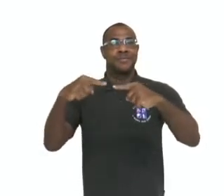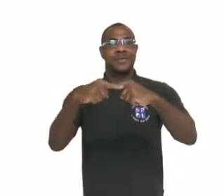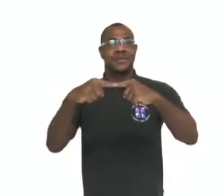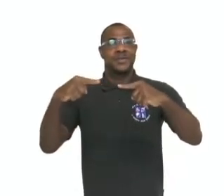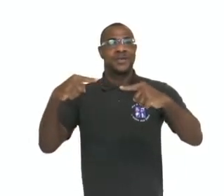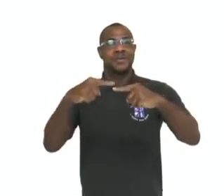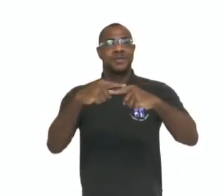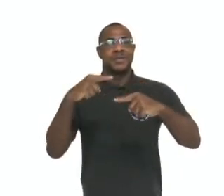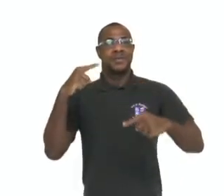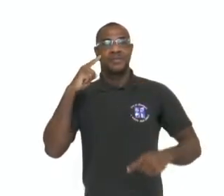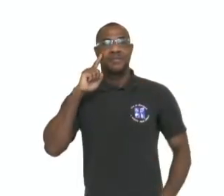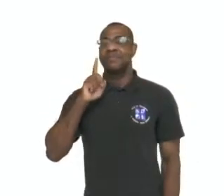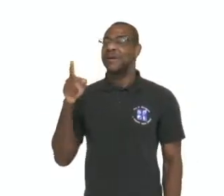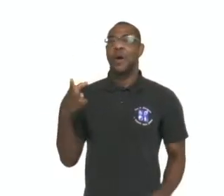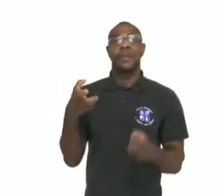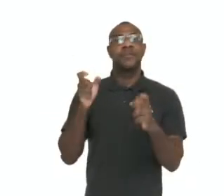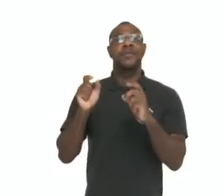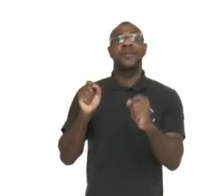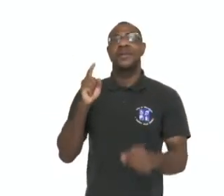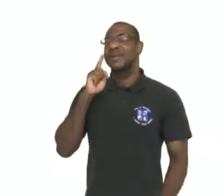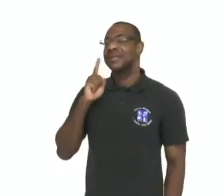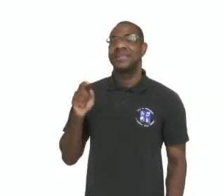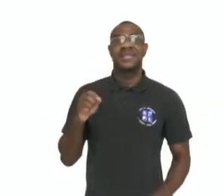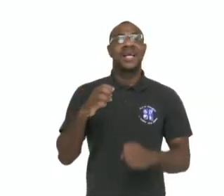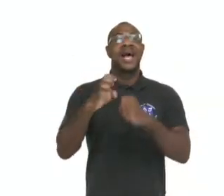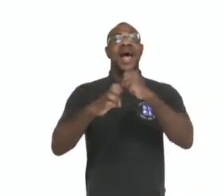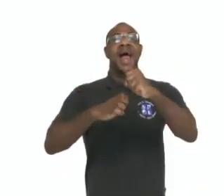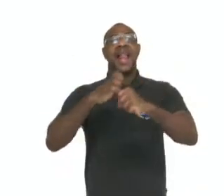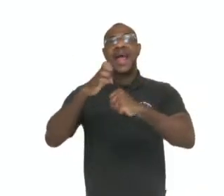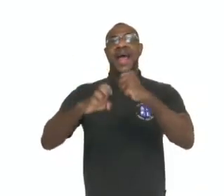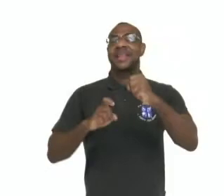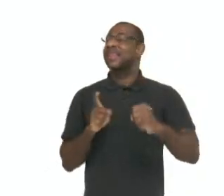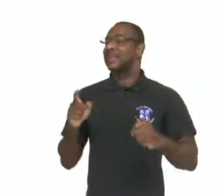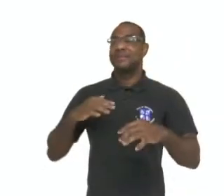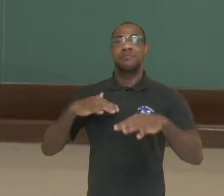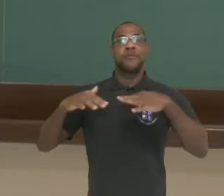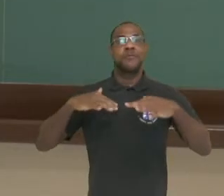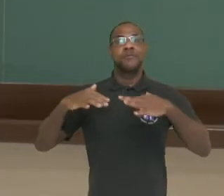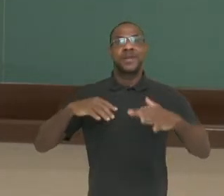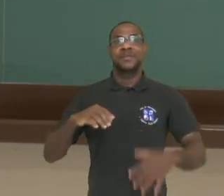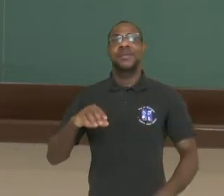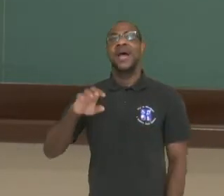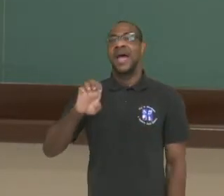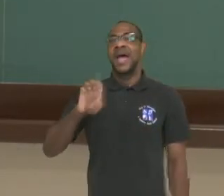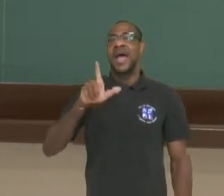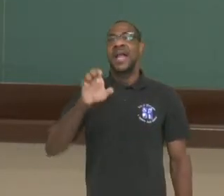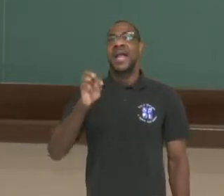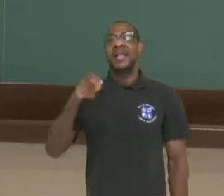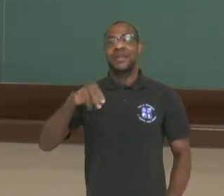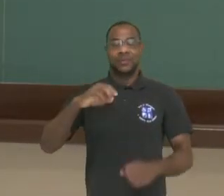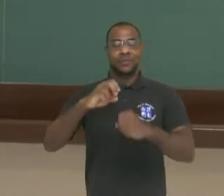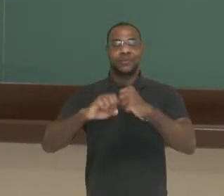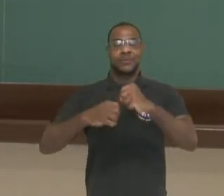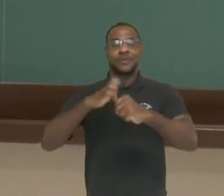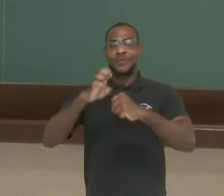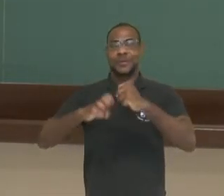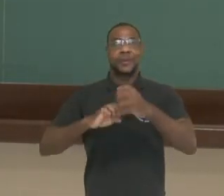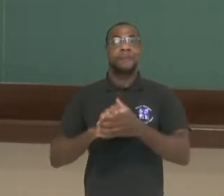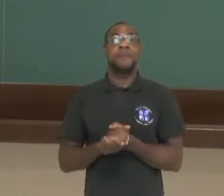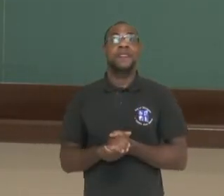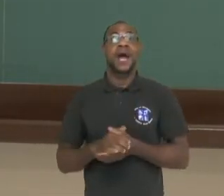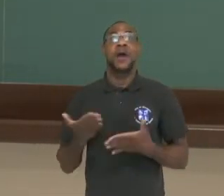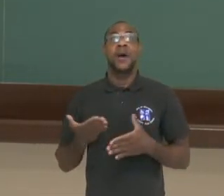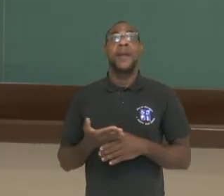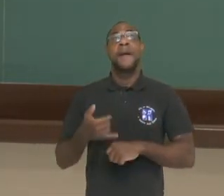potencial. Então, a gente está observando aqui os elétrons livres em movimento, ok? Os